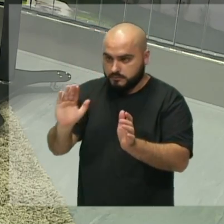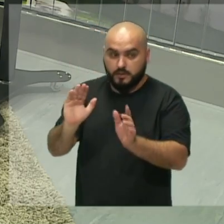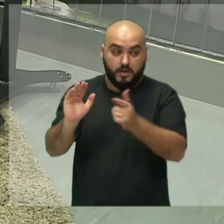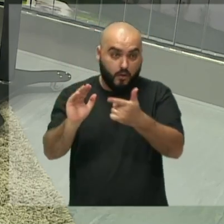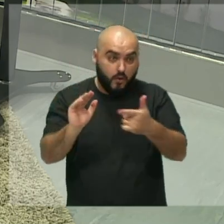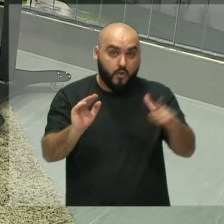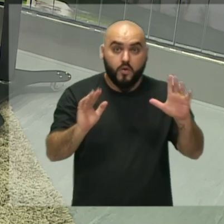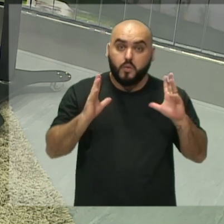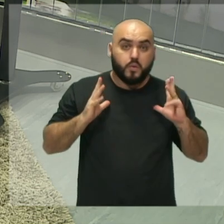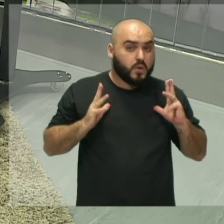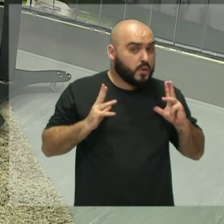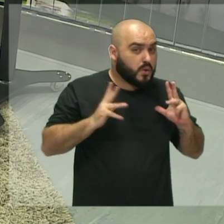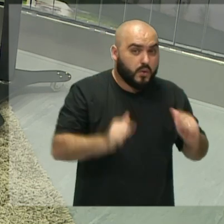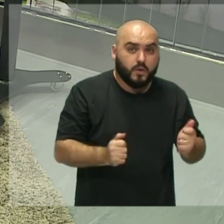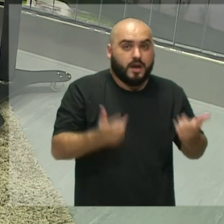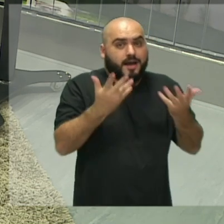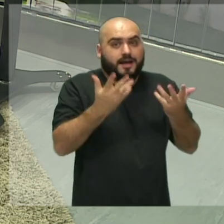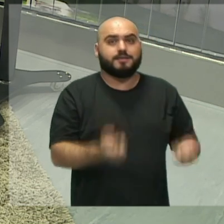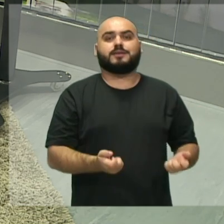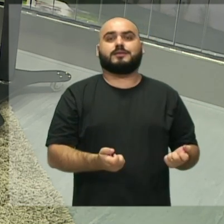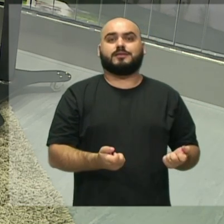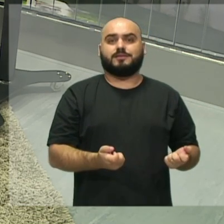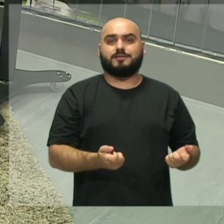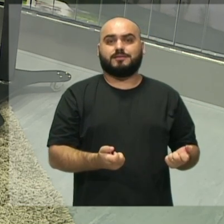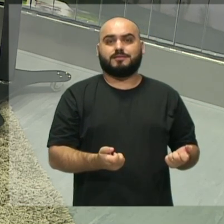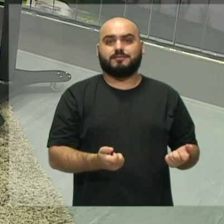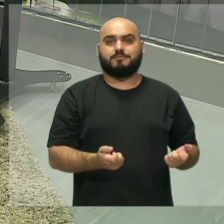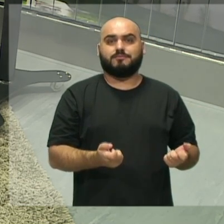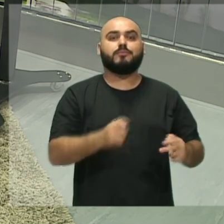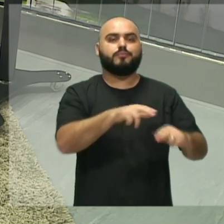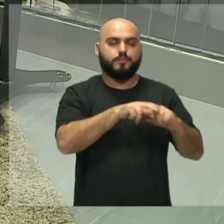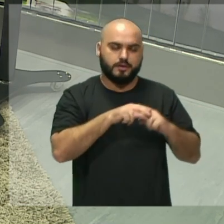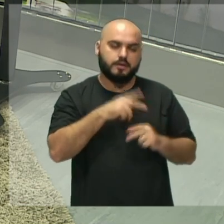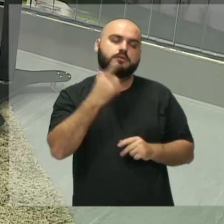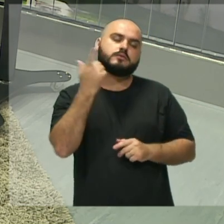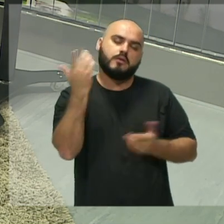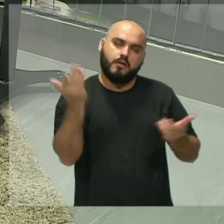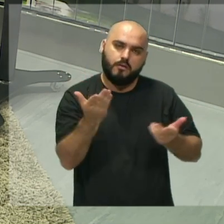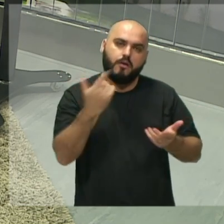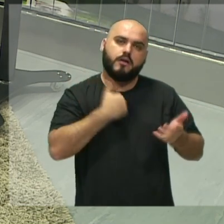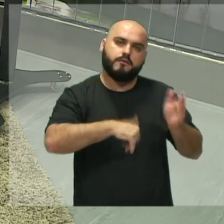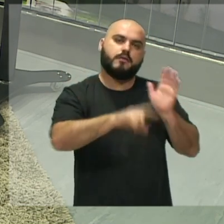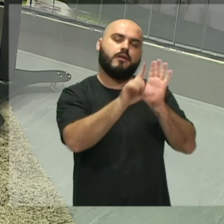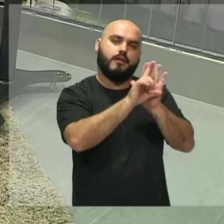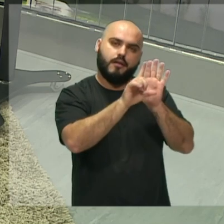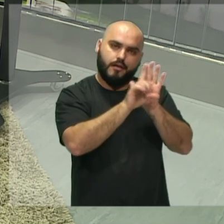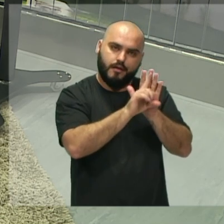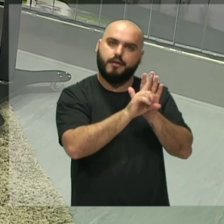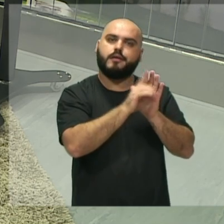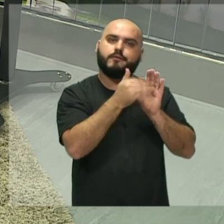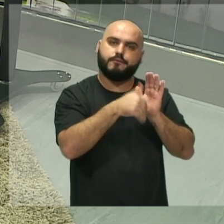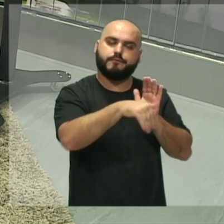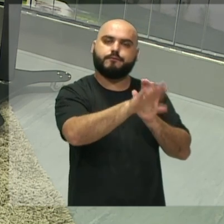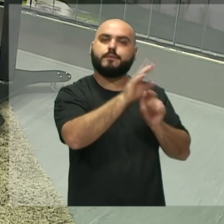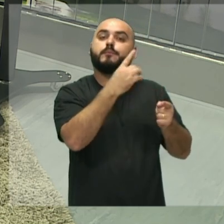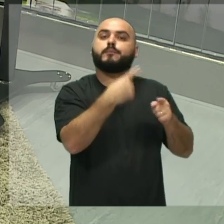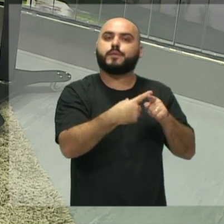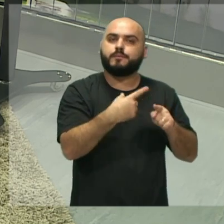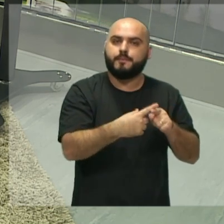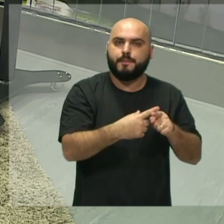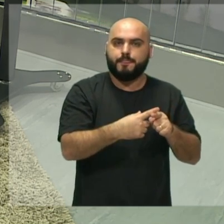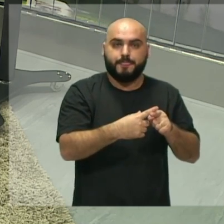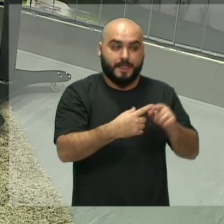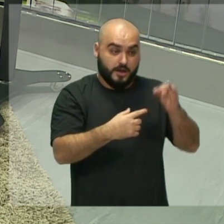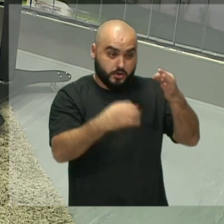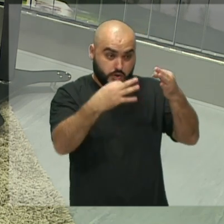cobrança, conscientizar, mas se não for pela consciência, que tenha penalizações, porque não é digno, não é justo